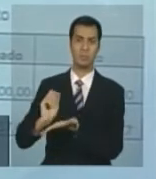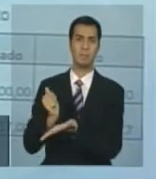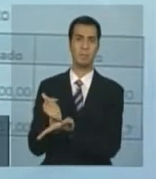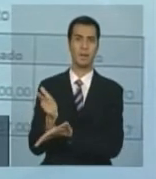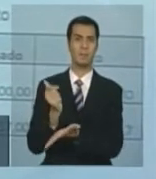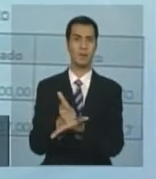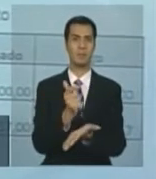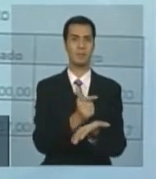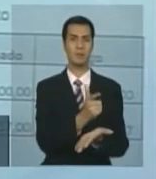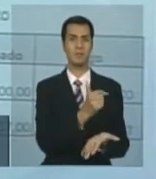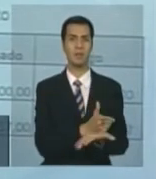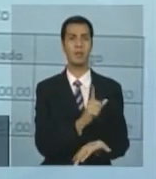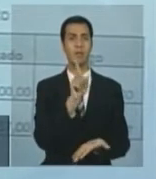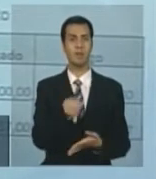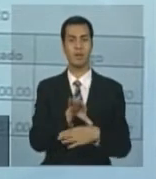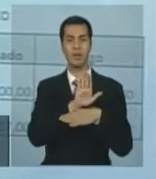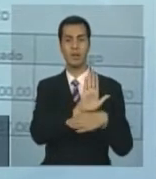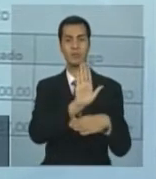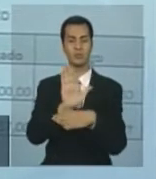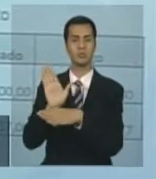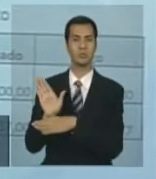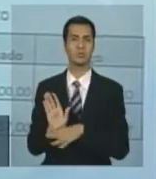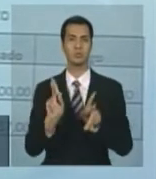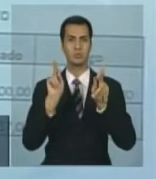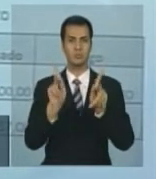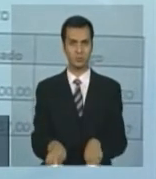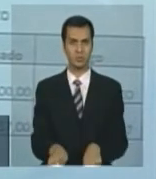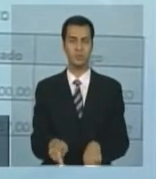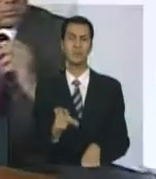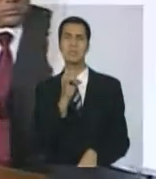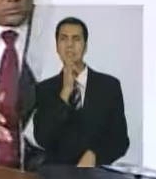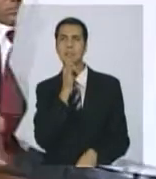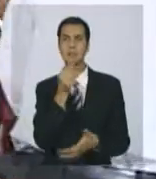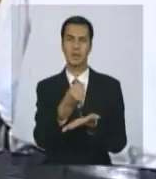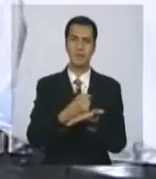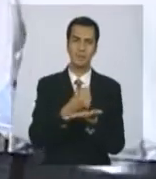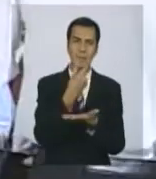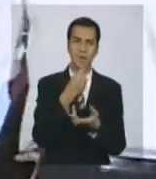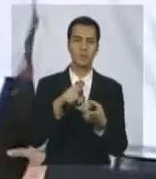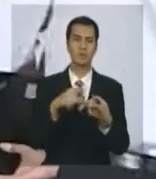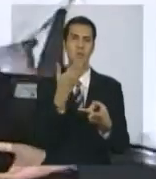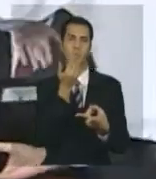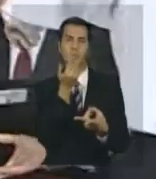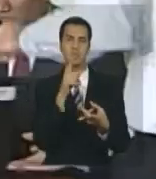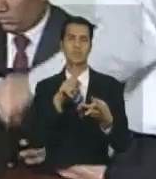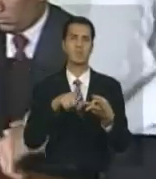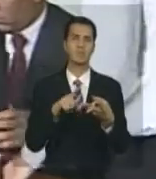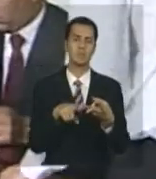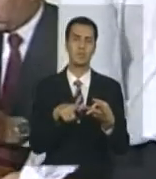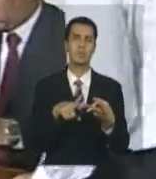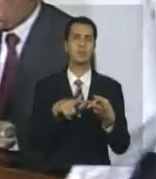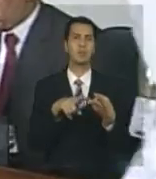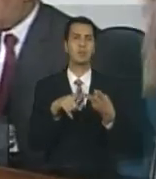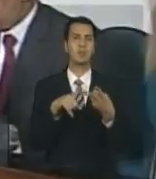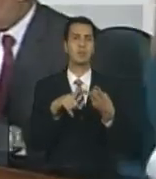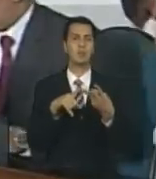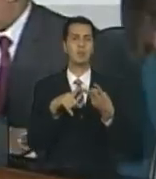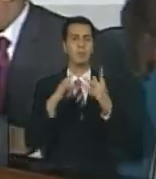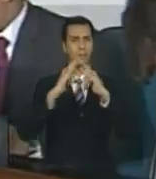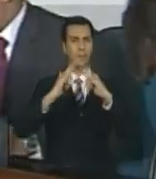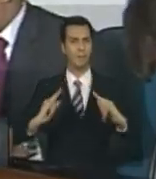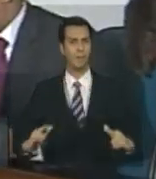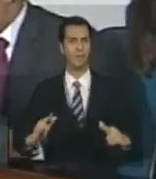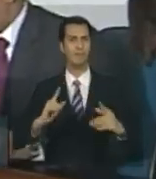realizadas com socorro e assistência à população, remédio, mantimentos, abrigamentos. Boa parte desses recursos